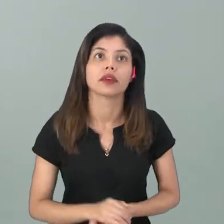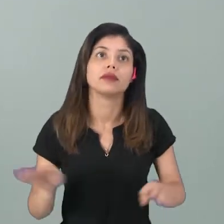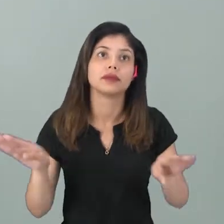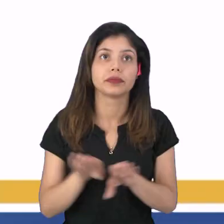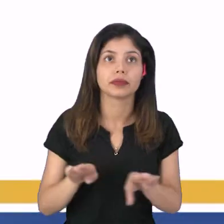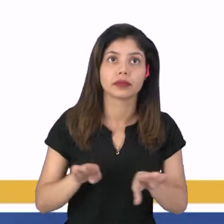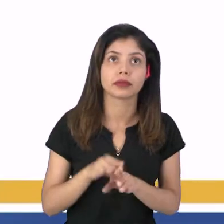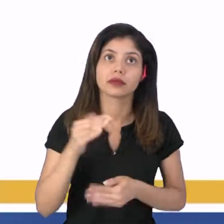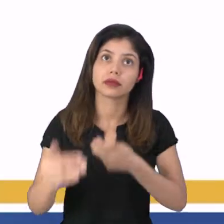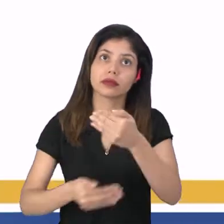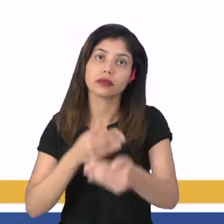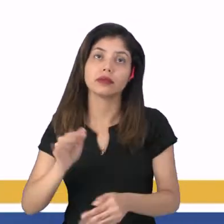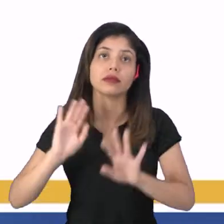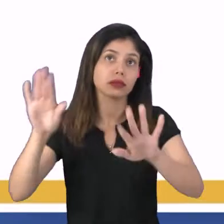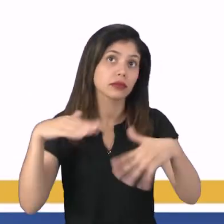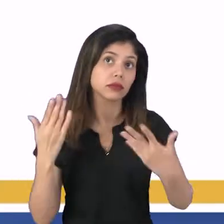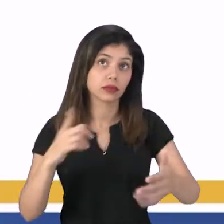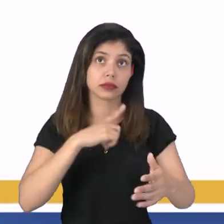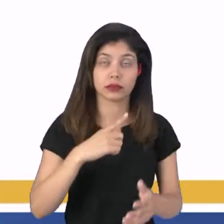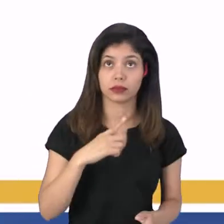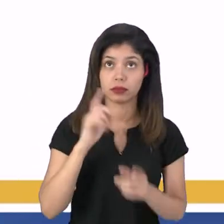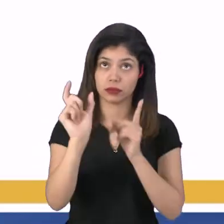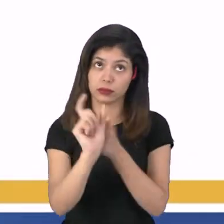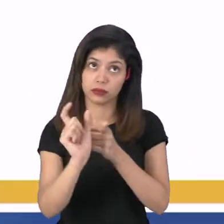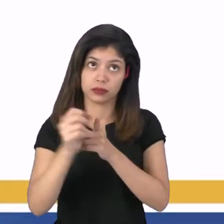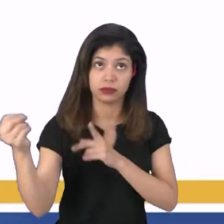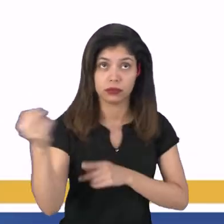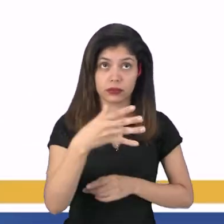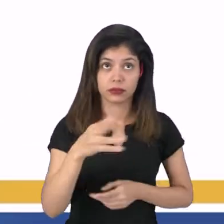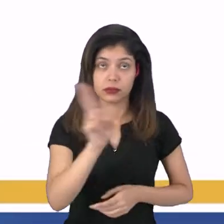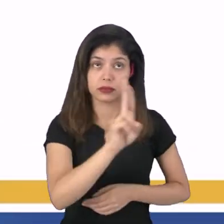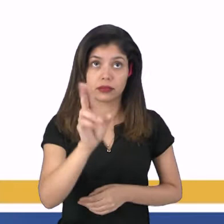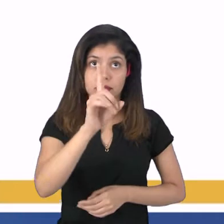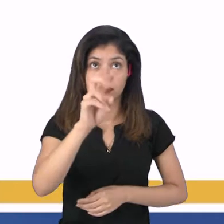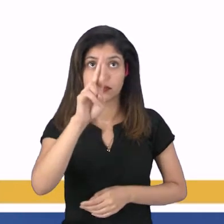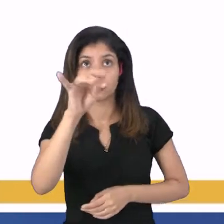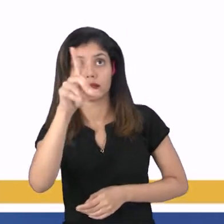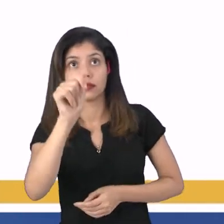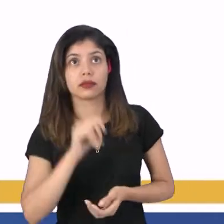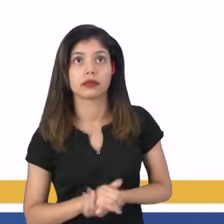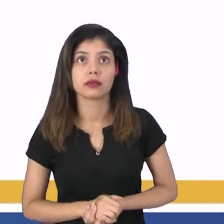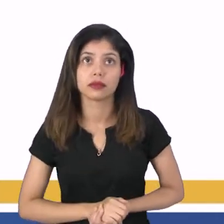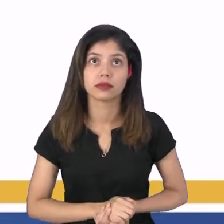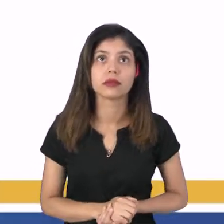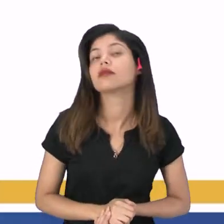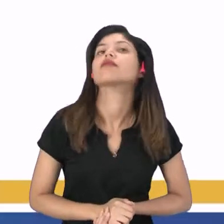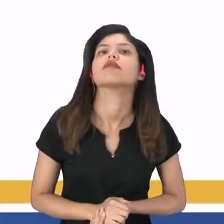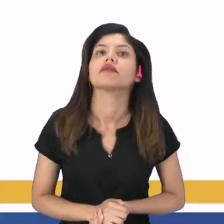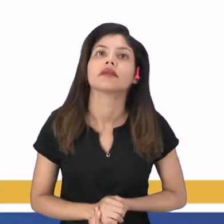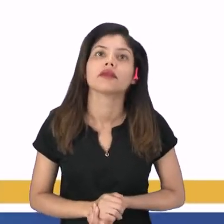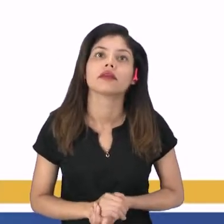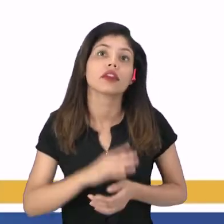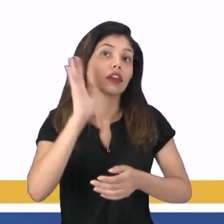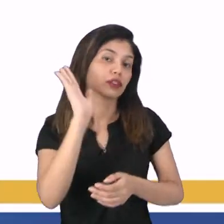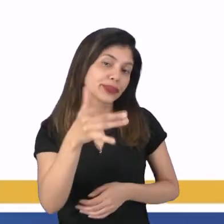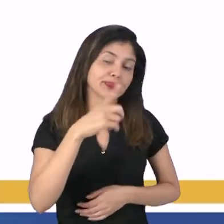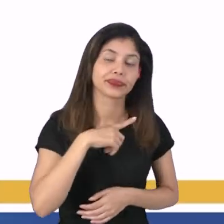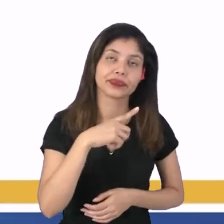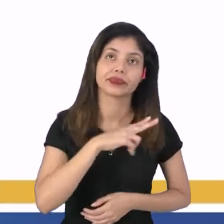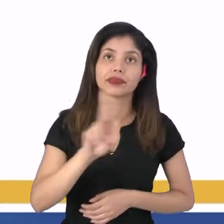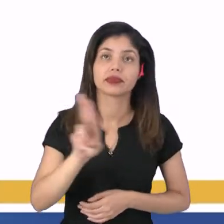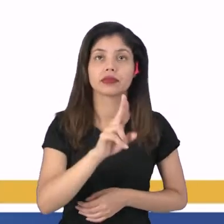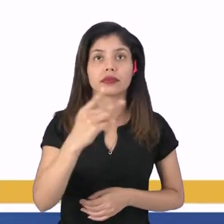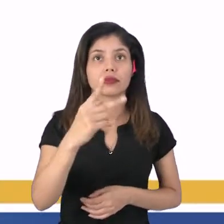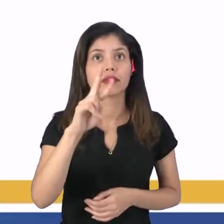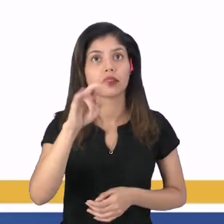Derivação é o processo pelo qual se obtém uma palavra nova, chamada de derivada, a partir de outra que já existe, que é